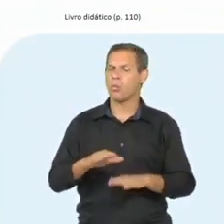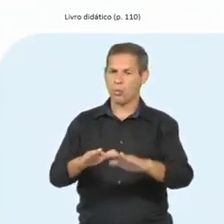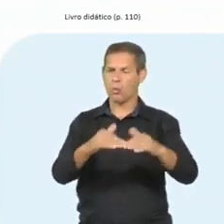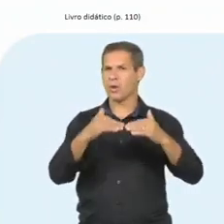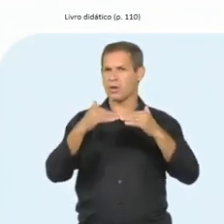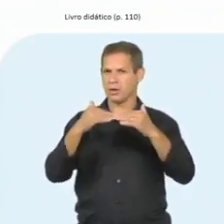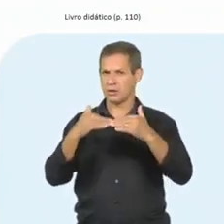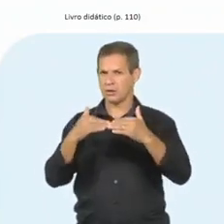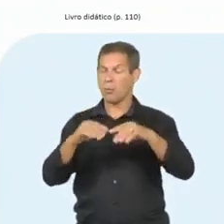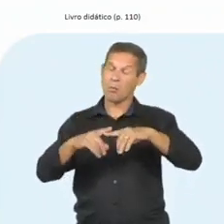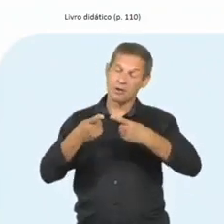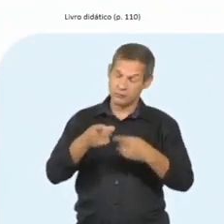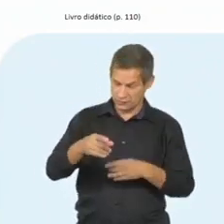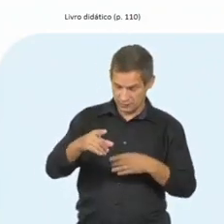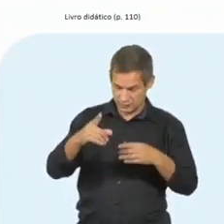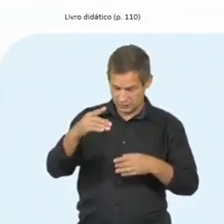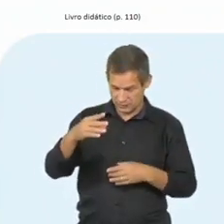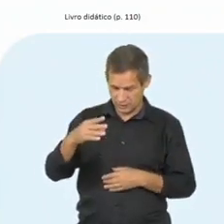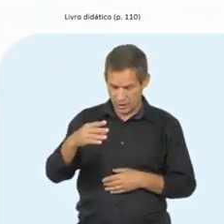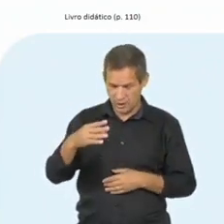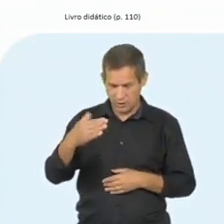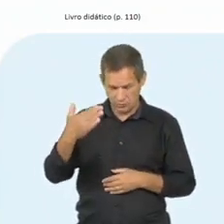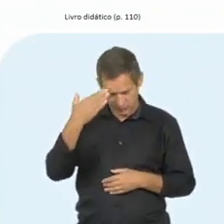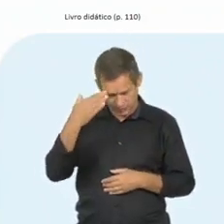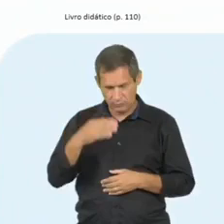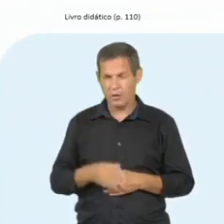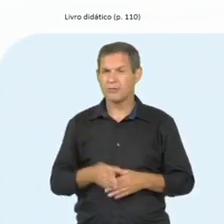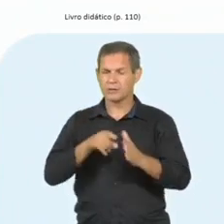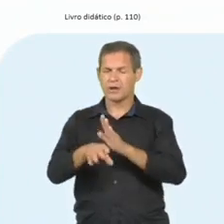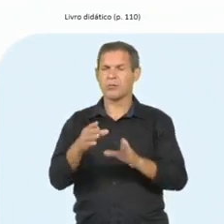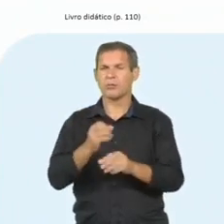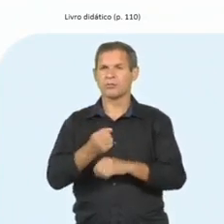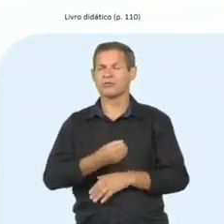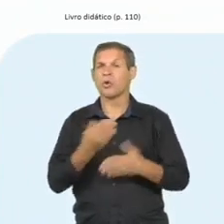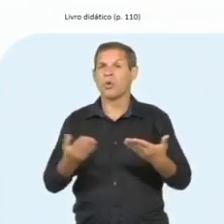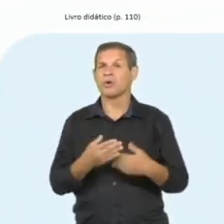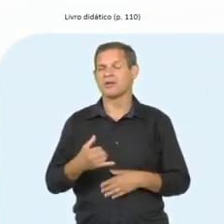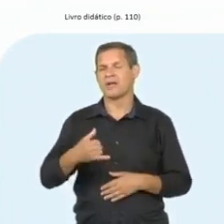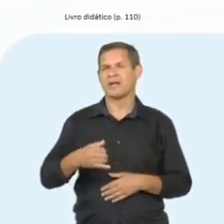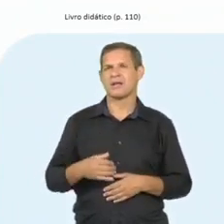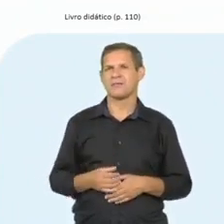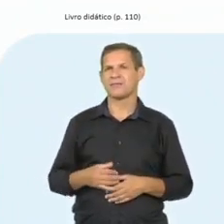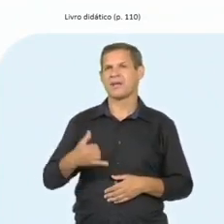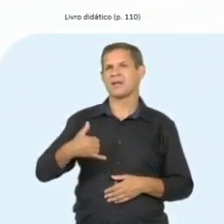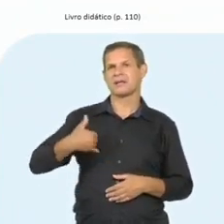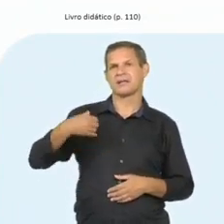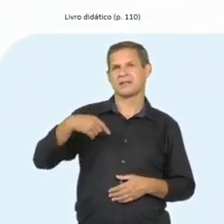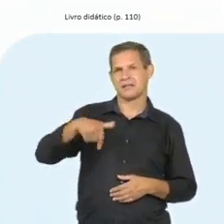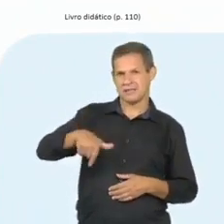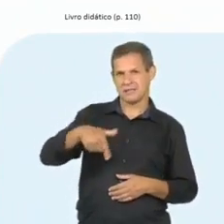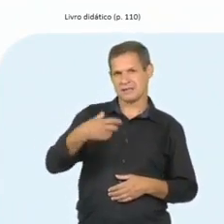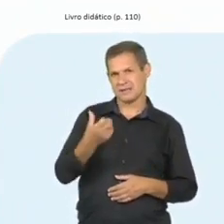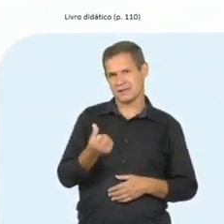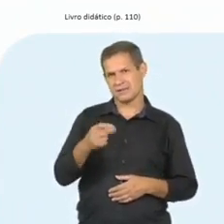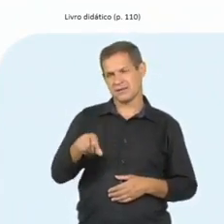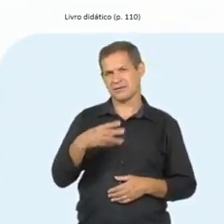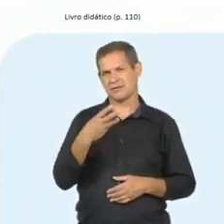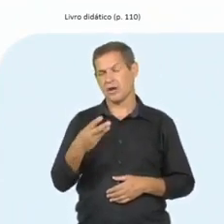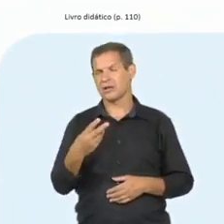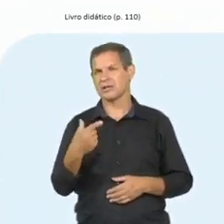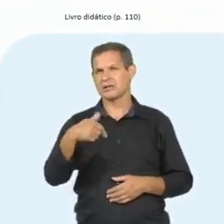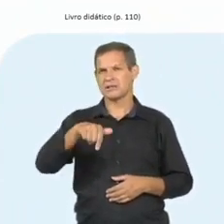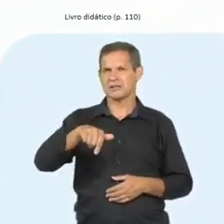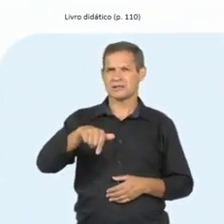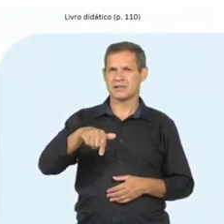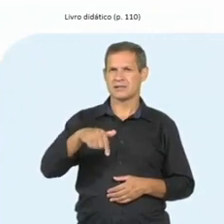equilíbrio. Só para você ter uma noção, a expectativa de vida atual é de 76,3 anos, sendo